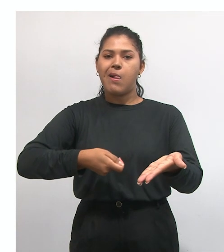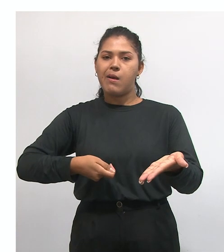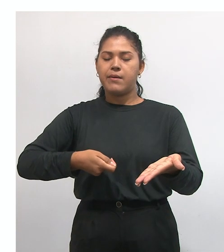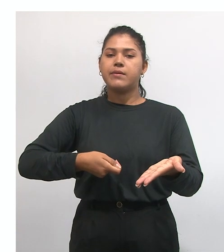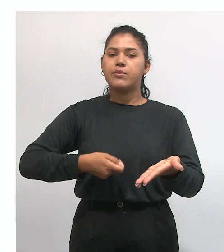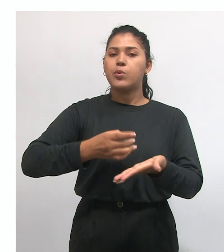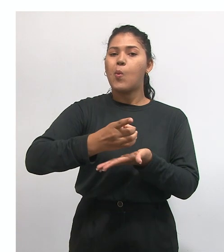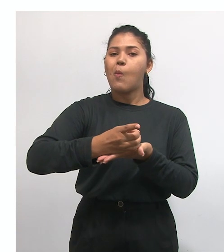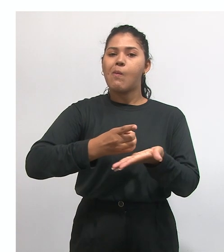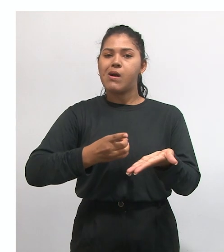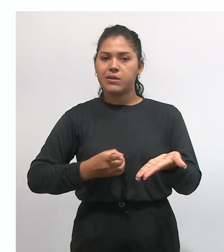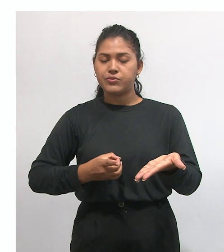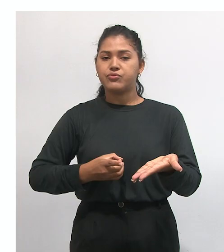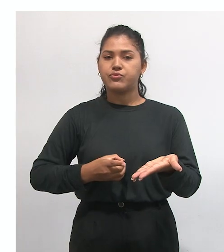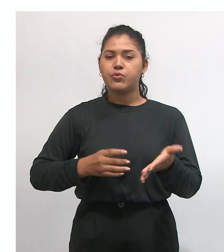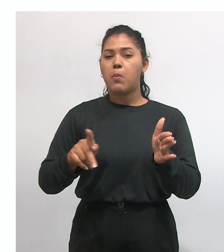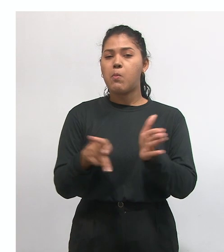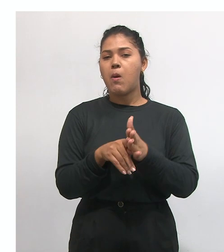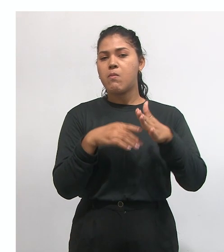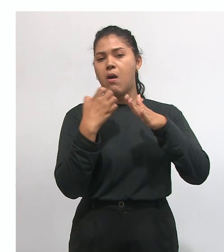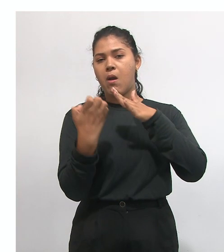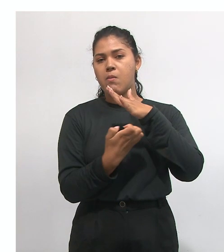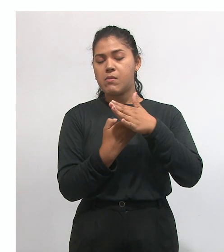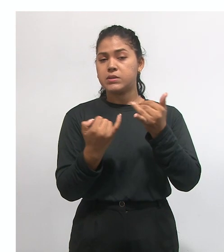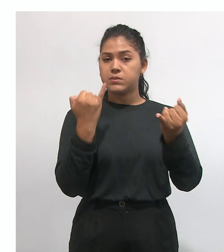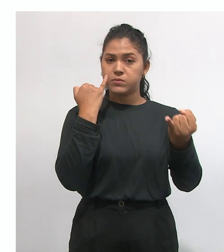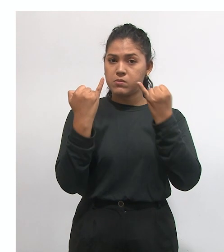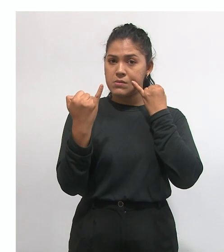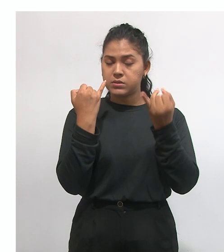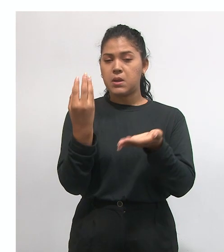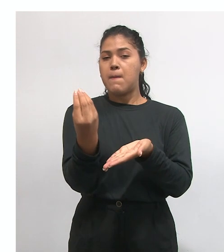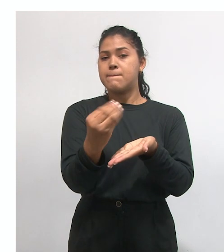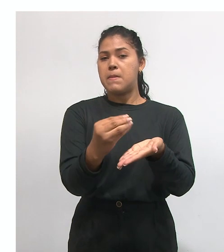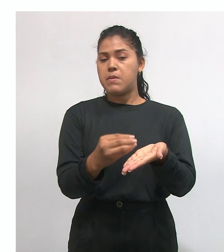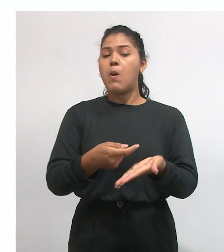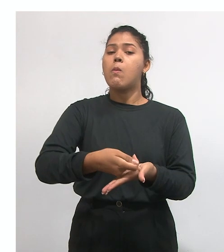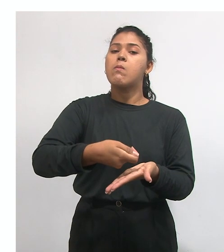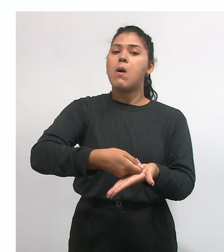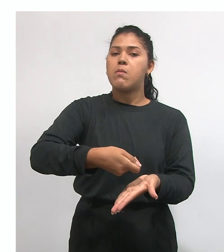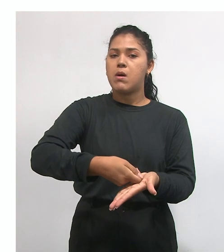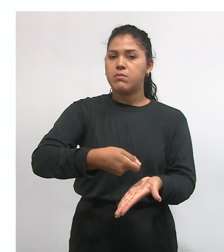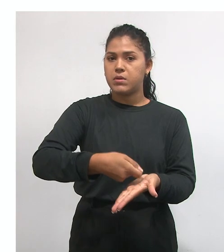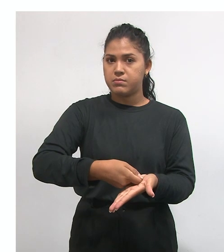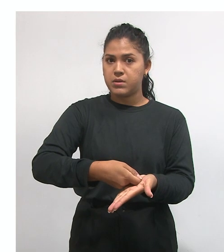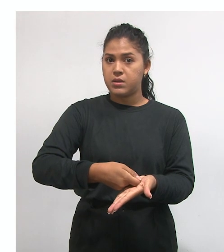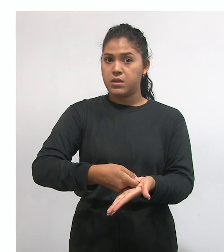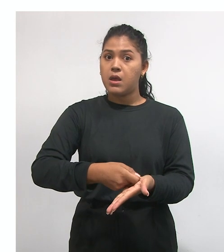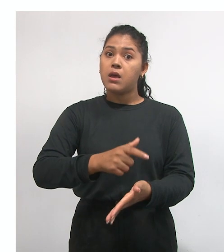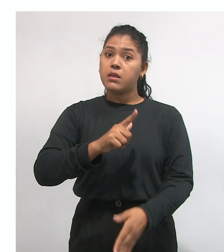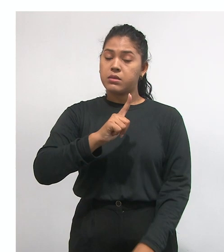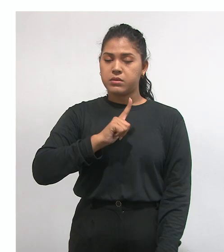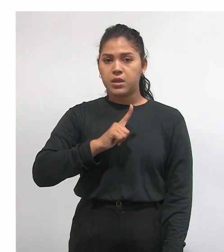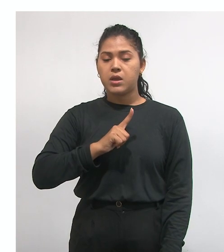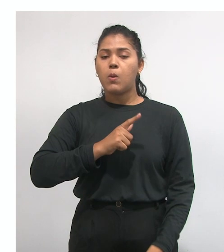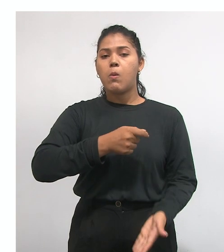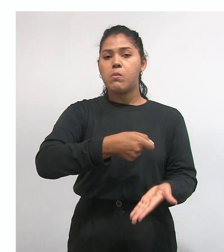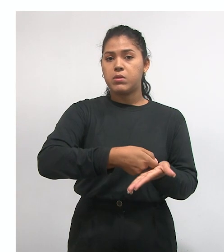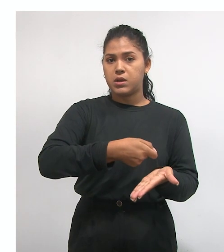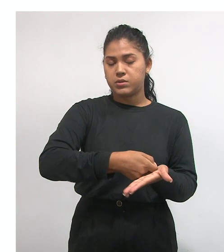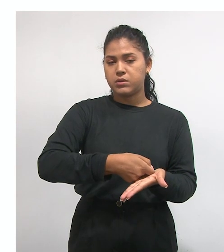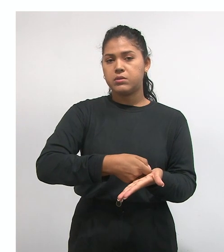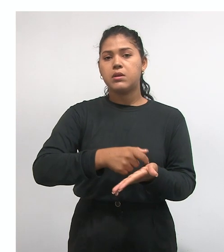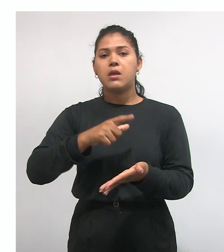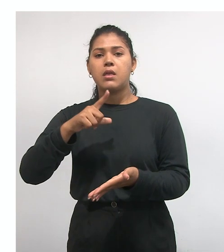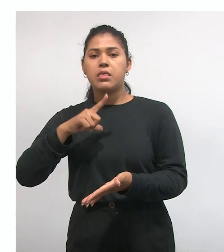tua empresa todos em dias. Então, o pagamento de tributo é a obrigação principal, enquanto essa parte administrativa, essa parte que